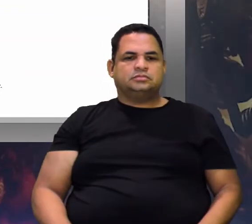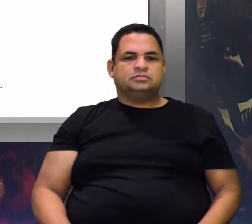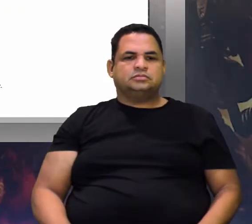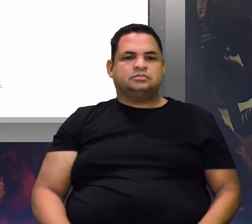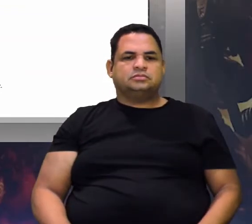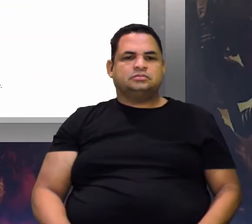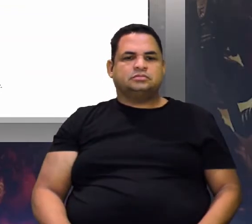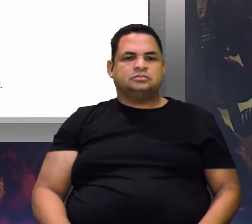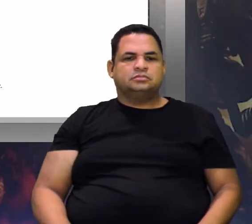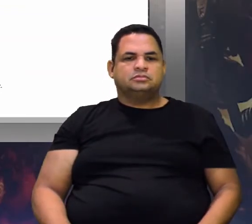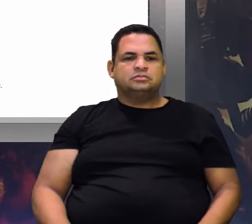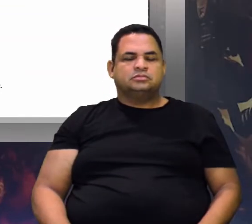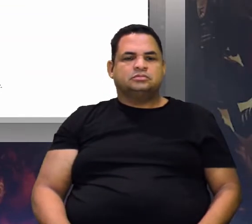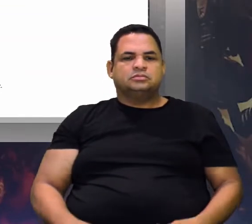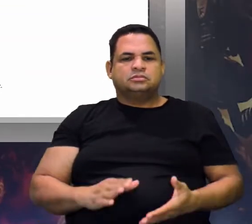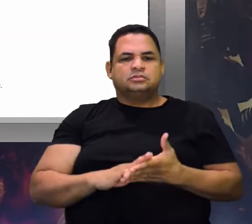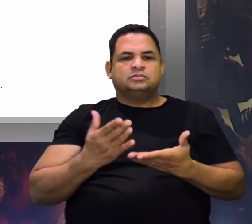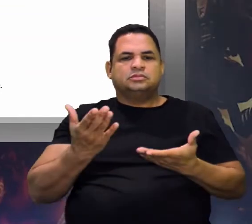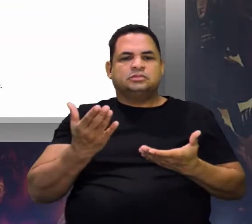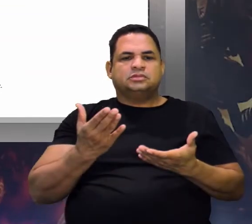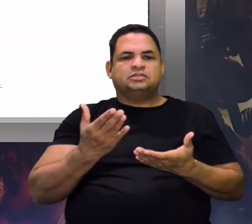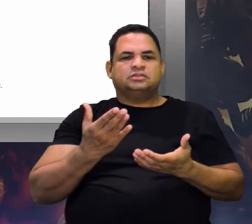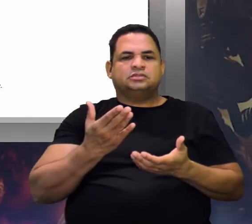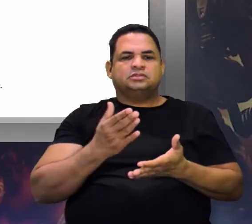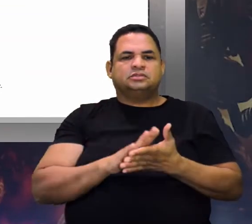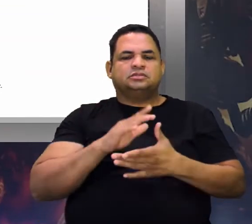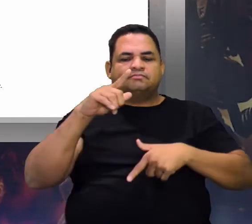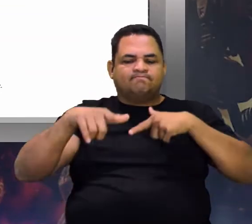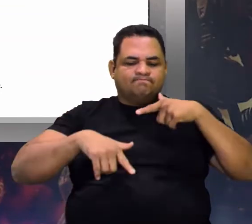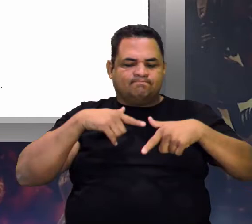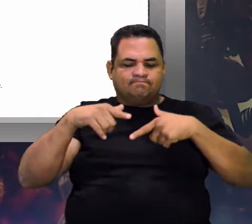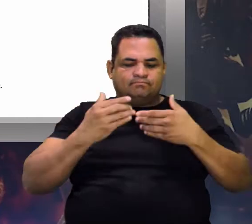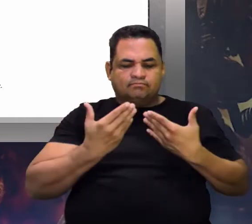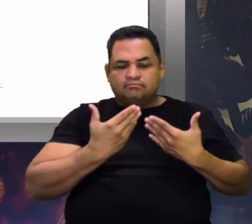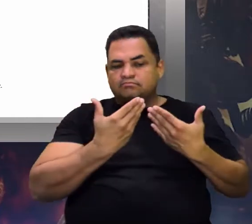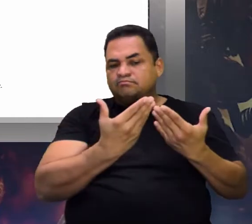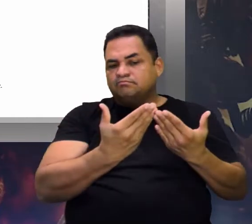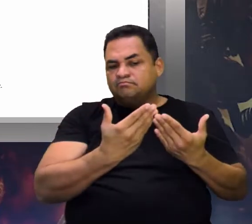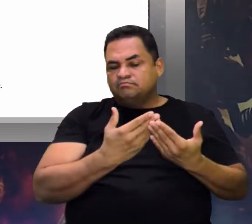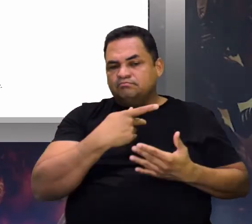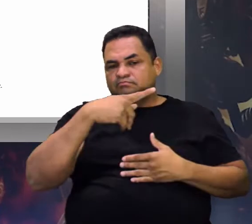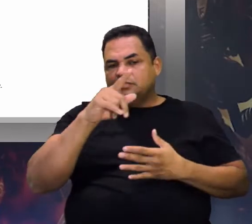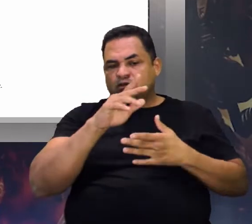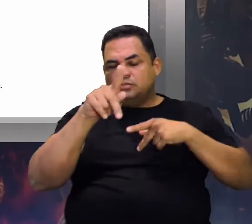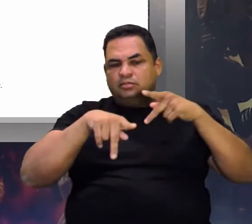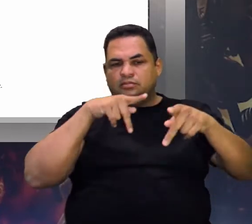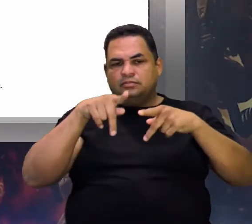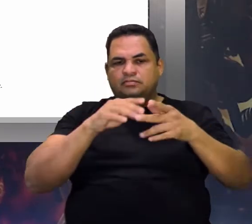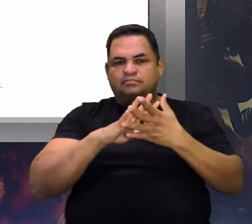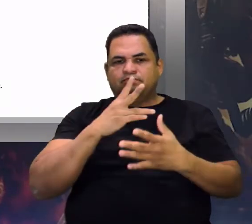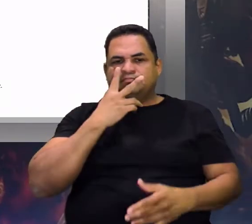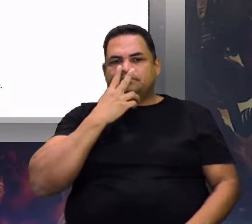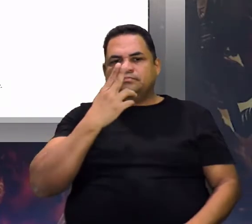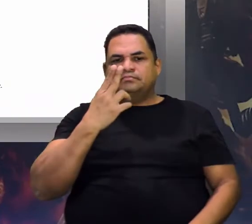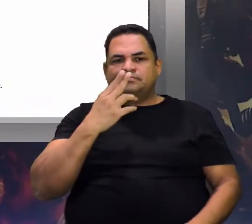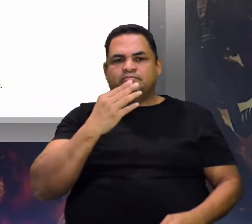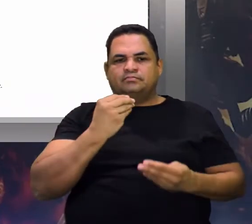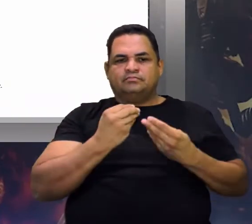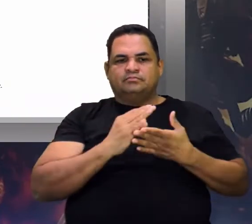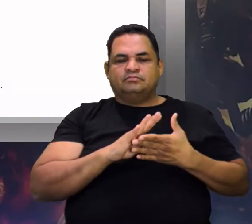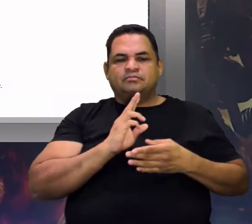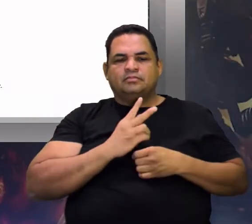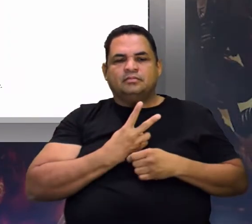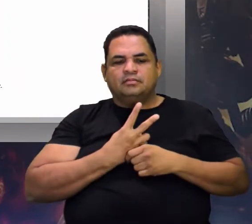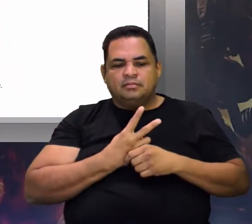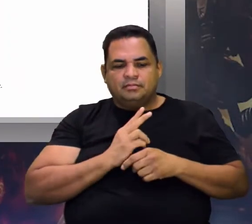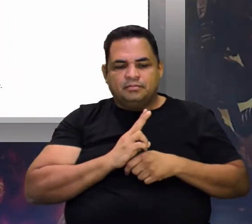Você ficava escravo daquela pessoa, ou seja, você ficava trabalhando para o povo pelaquela dívida. Parece empréstimo de banco,